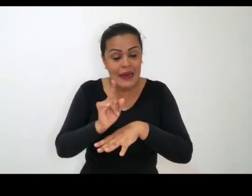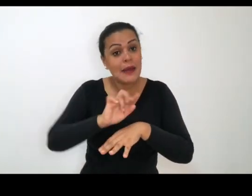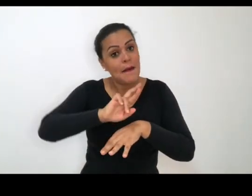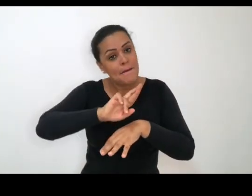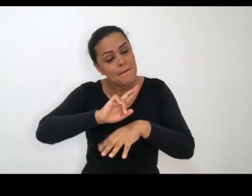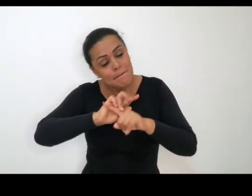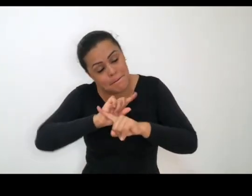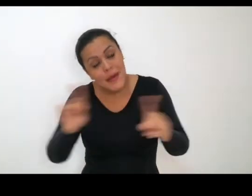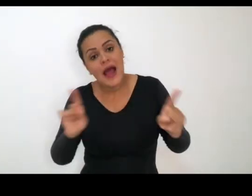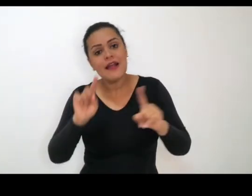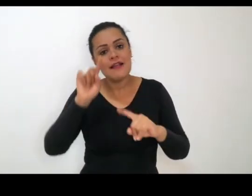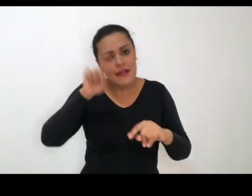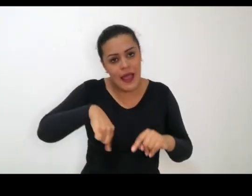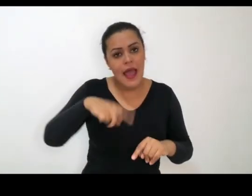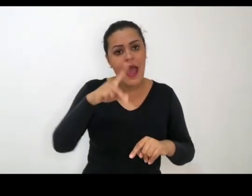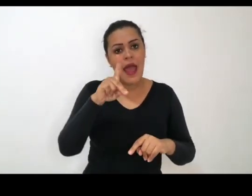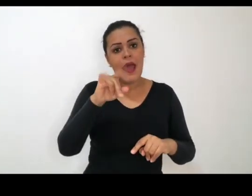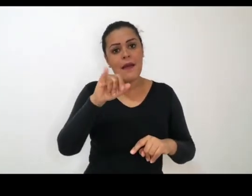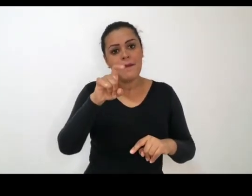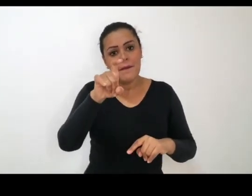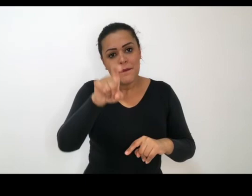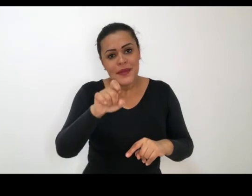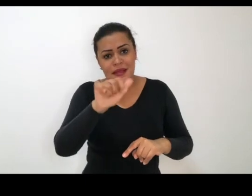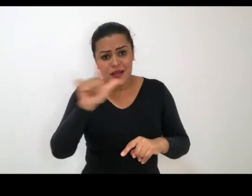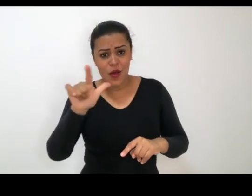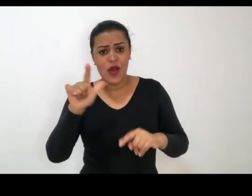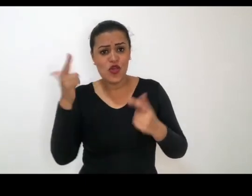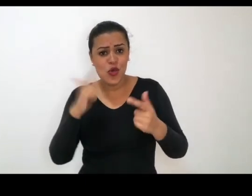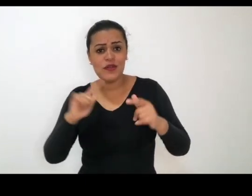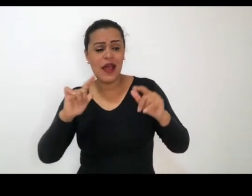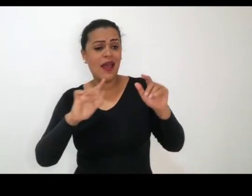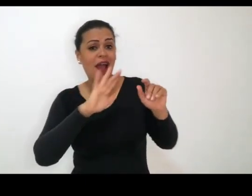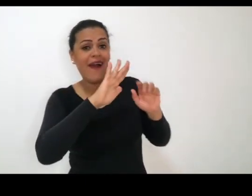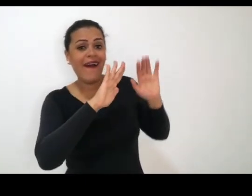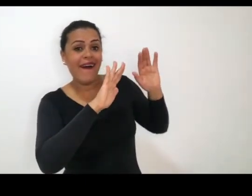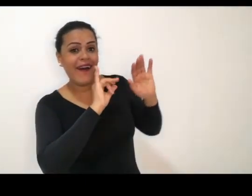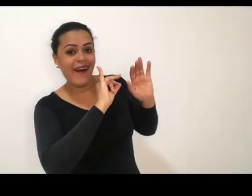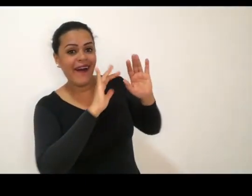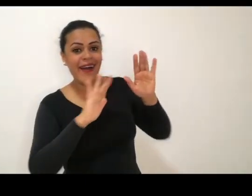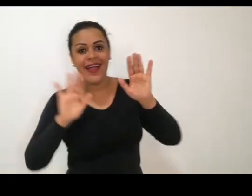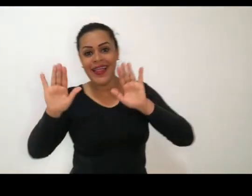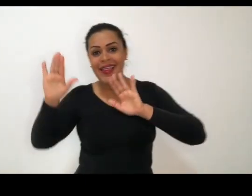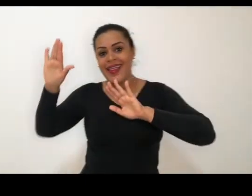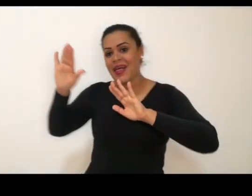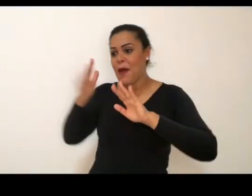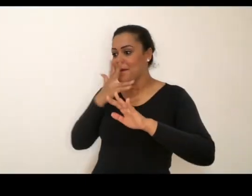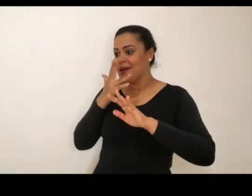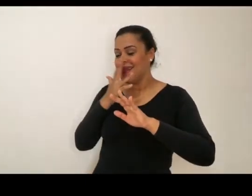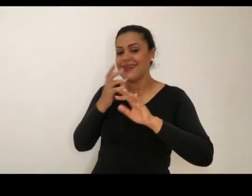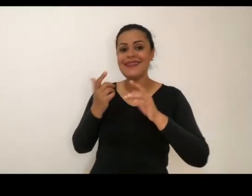se tocar, né? De certa forma com